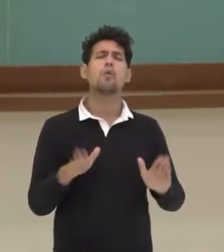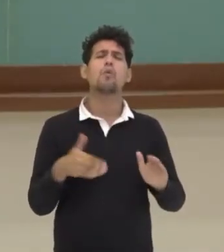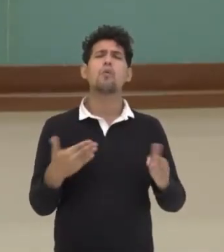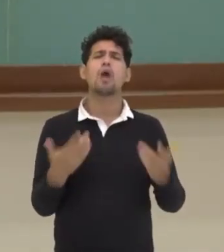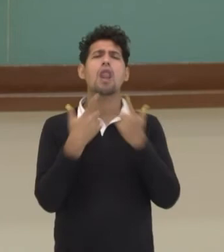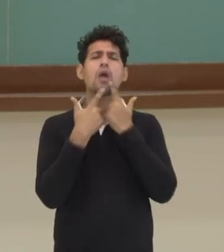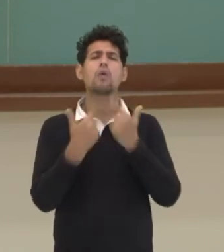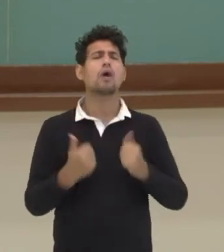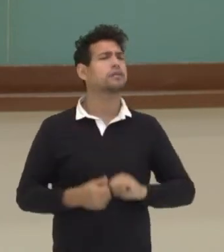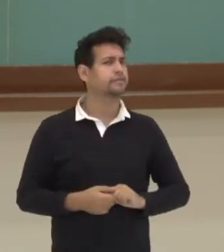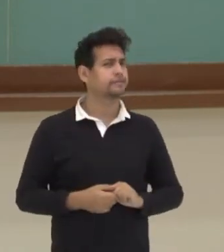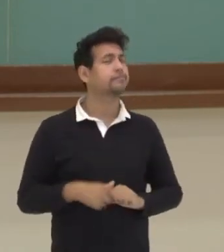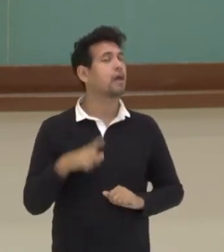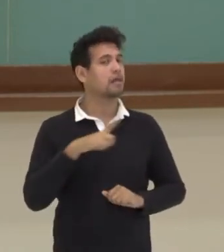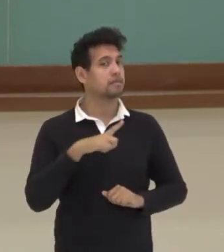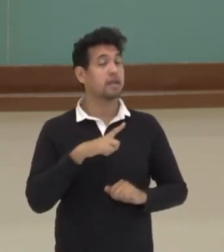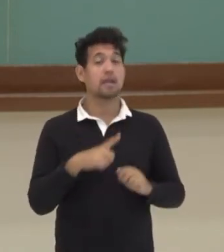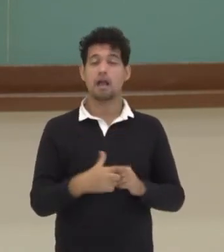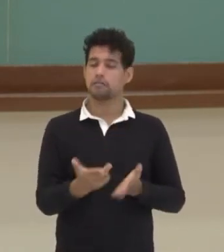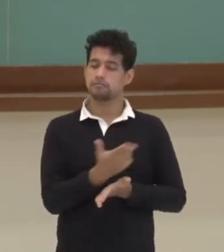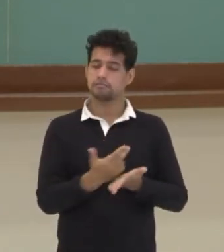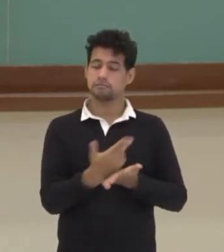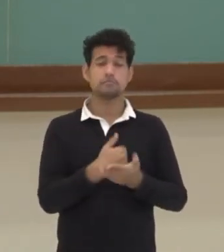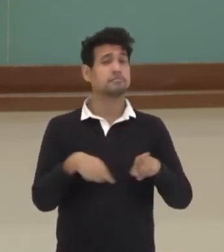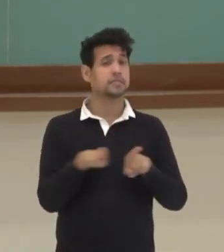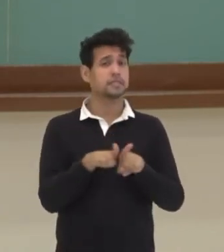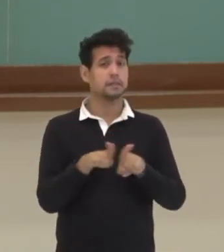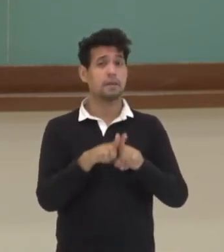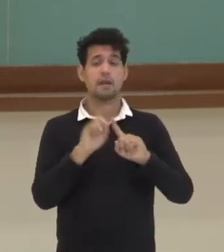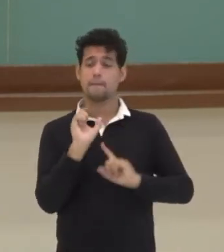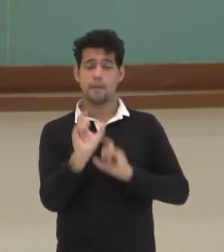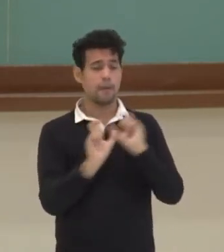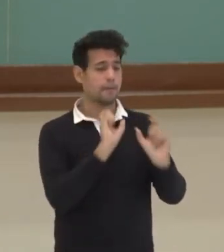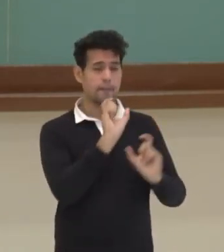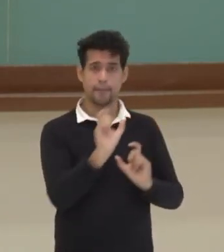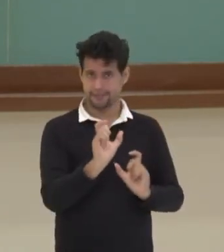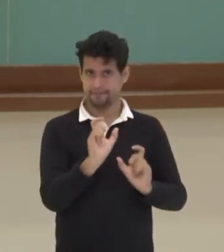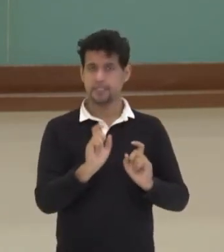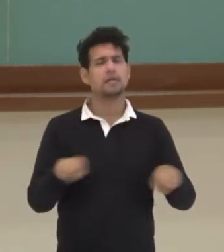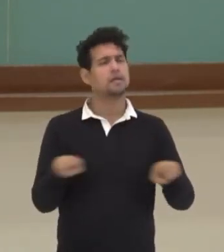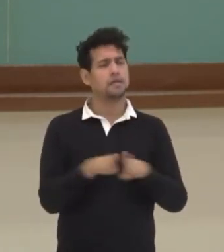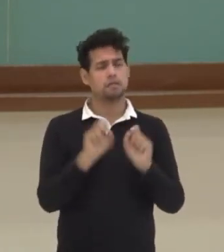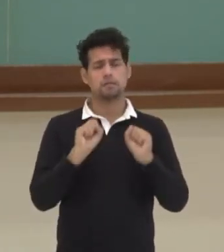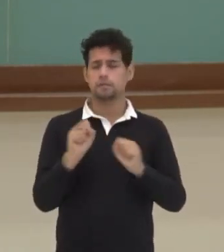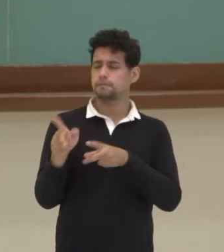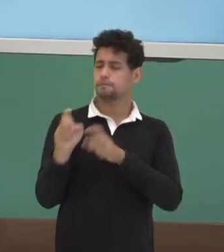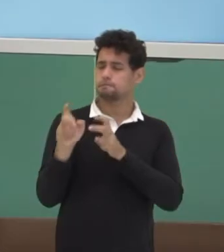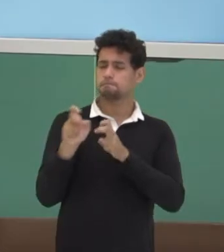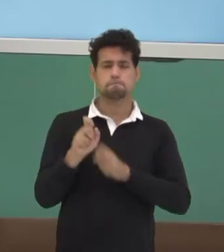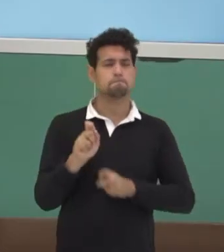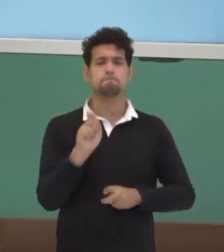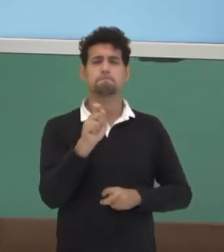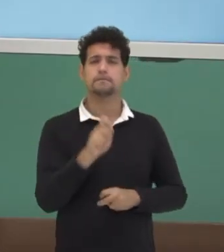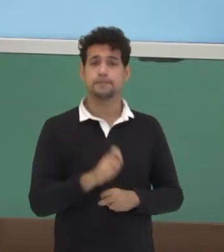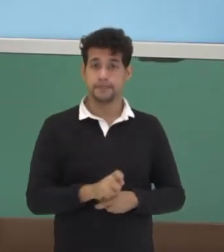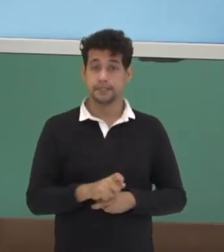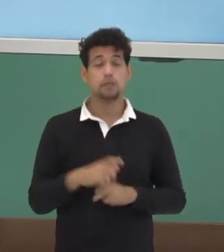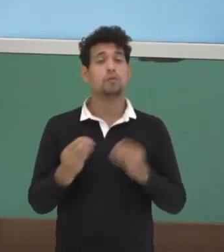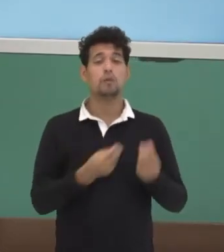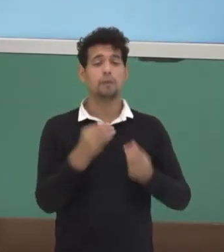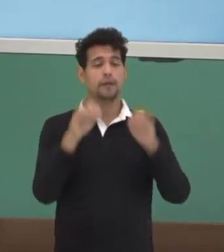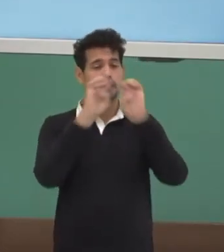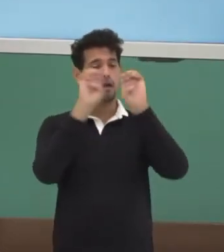linguagens? Da linguagem verbal e da linguagem não verbal. Também eu posso observar aqui, a estrutura